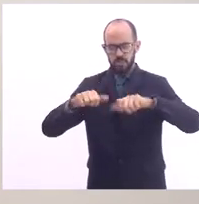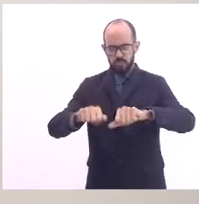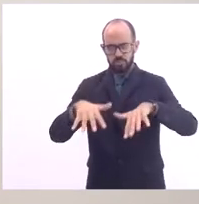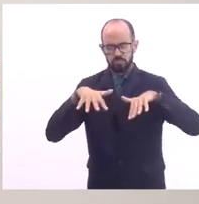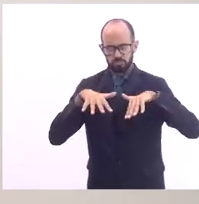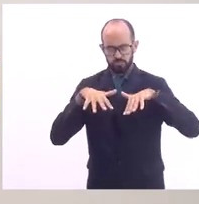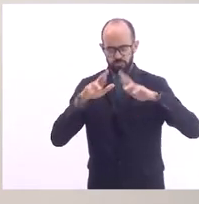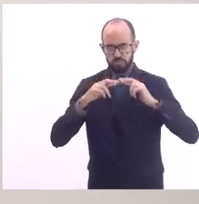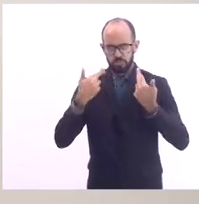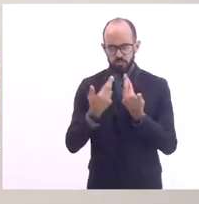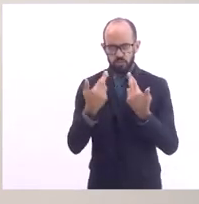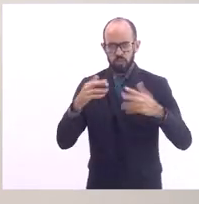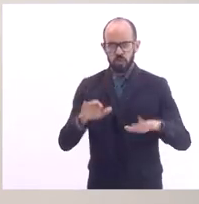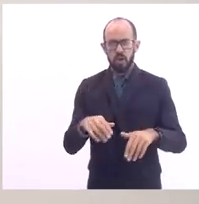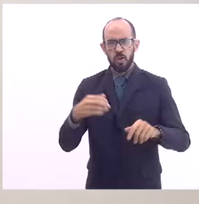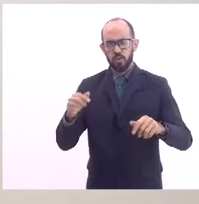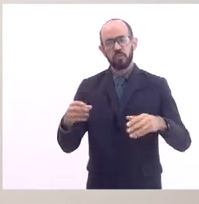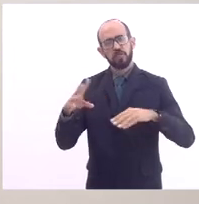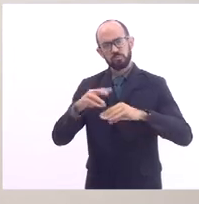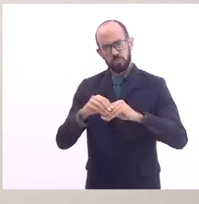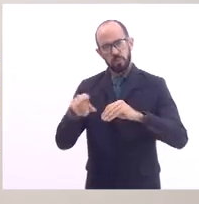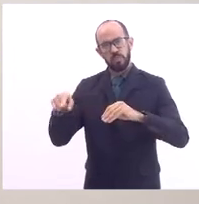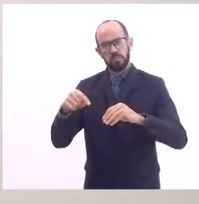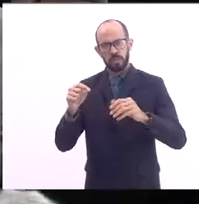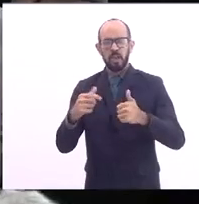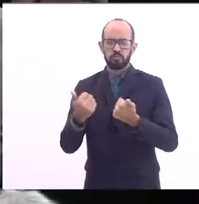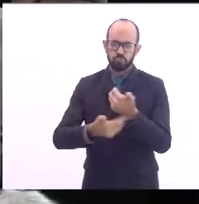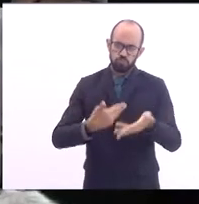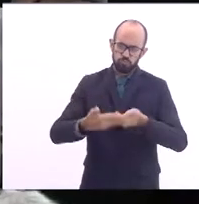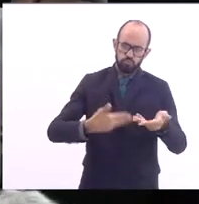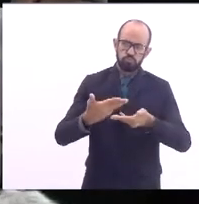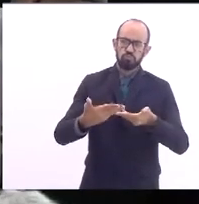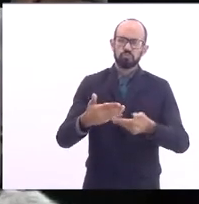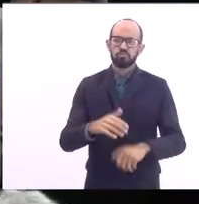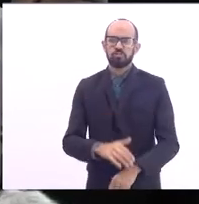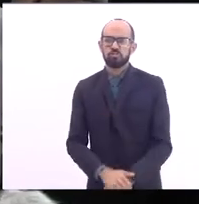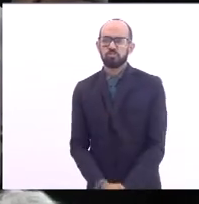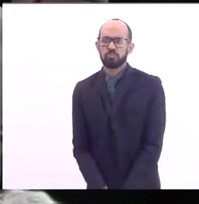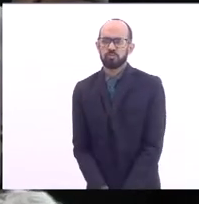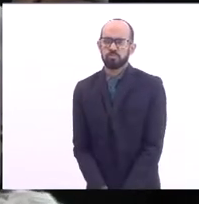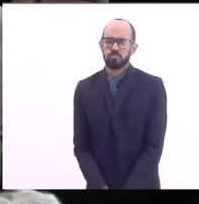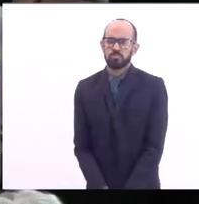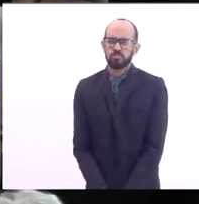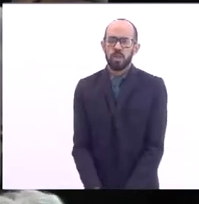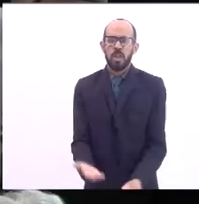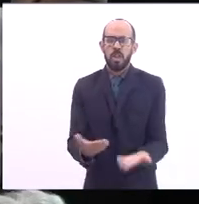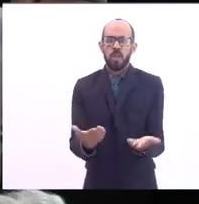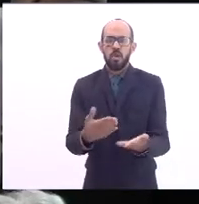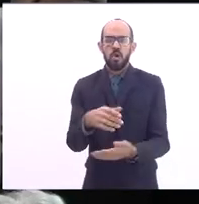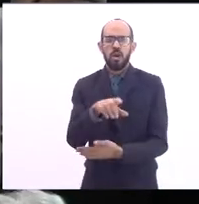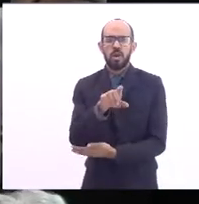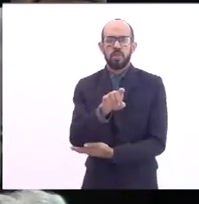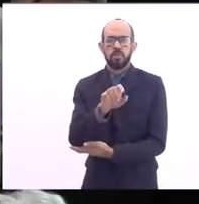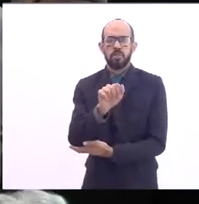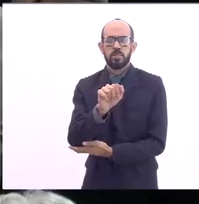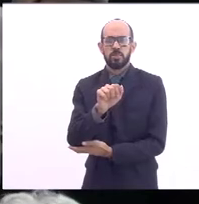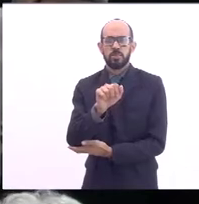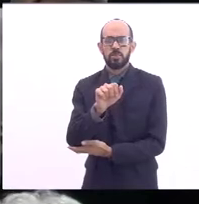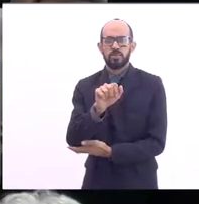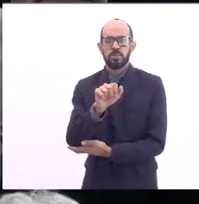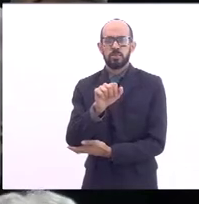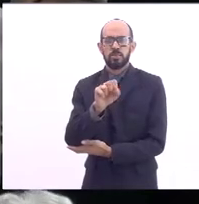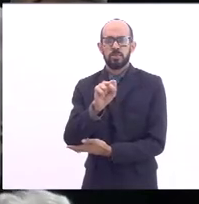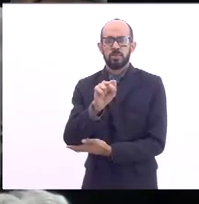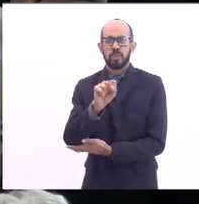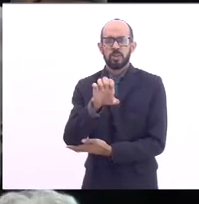pública e estamos aí para somar. Um abraço. Vamos lá. Eu vou passar a palavra para Deise Monassa, nossa